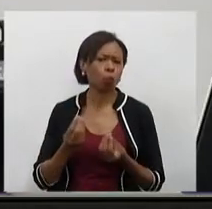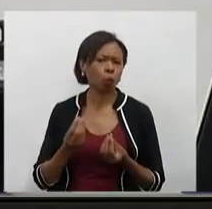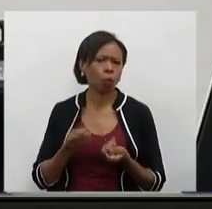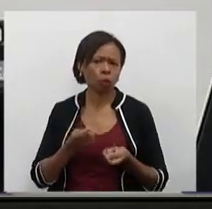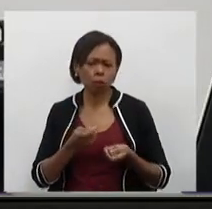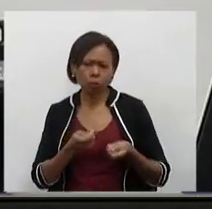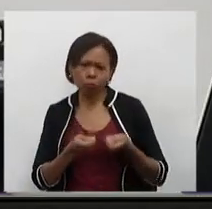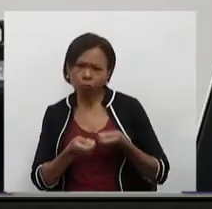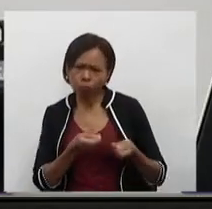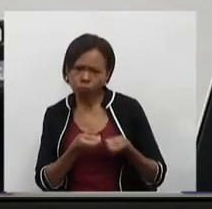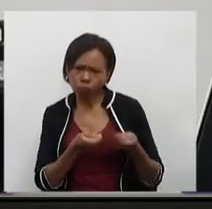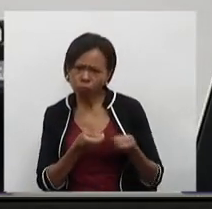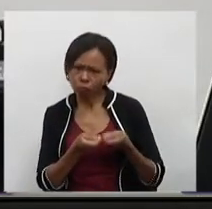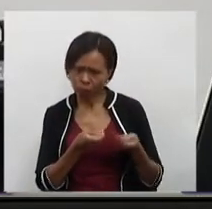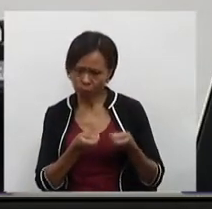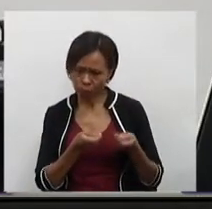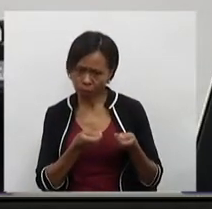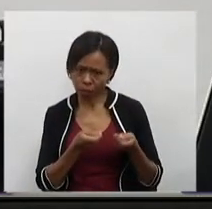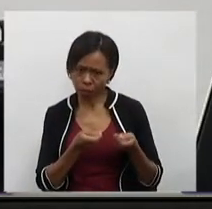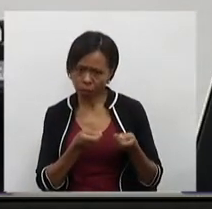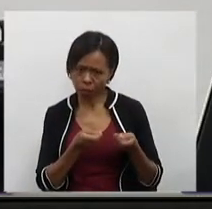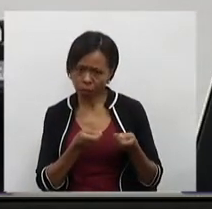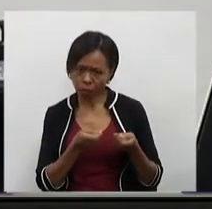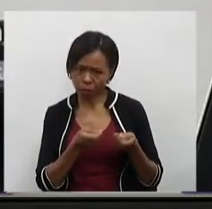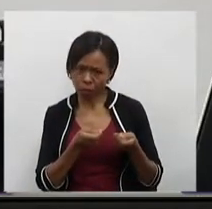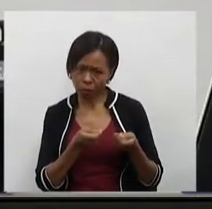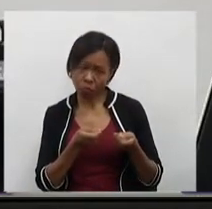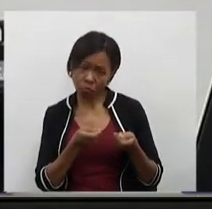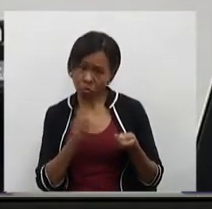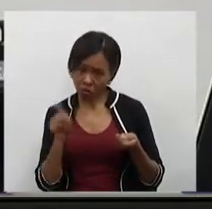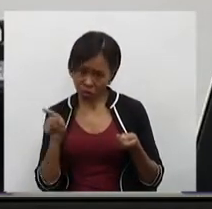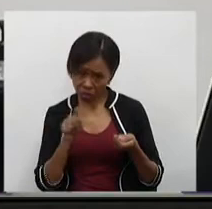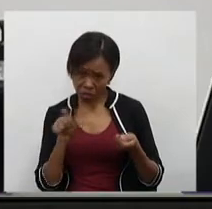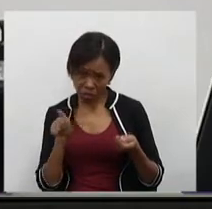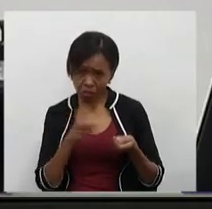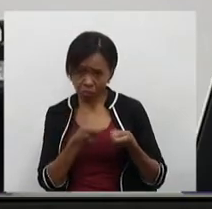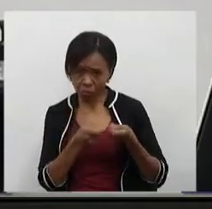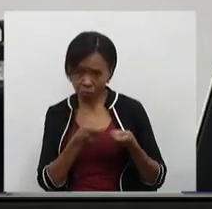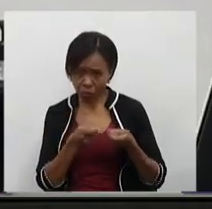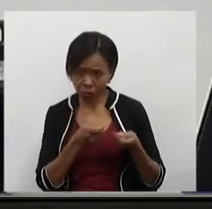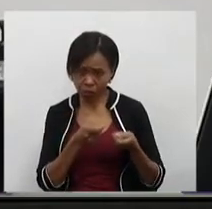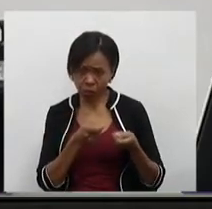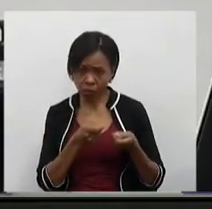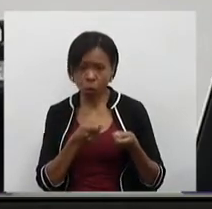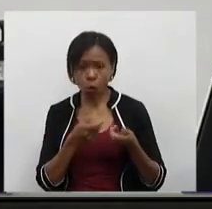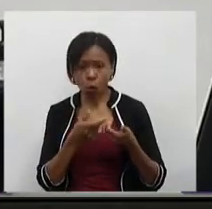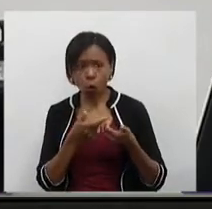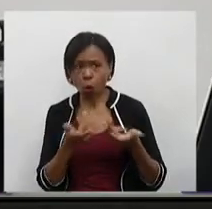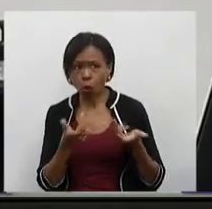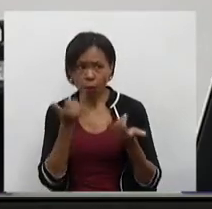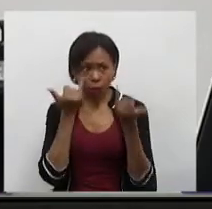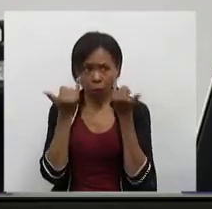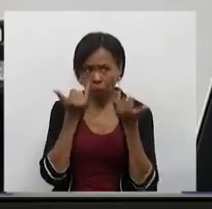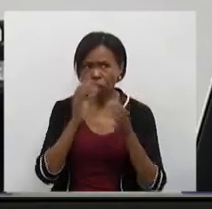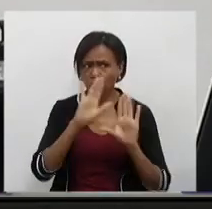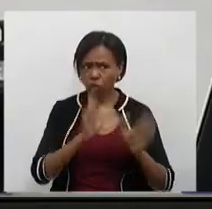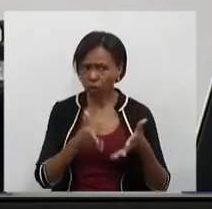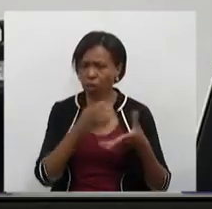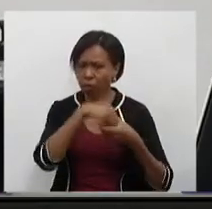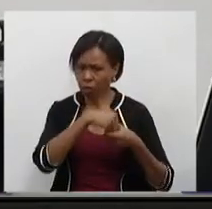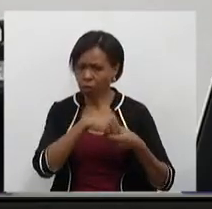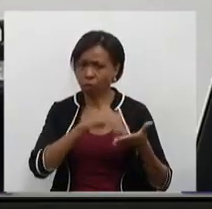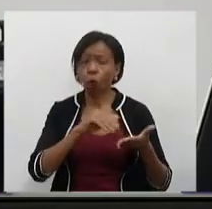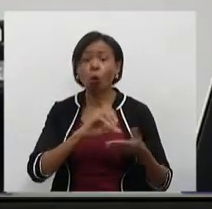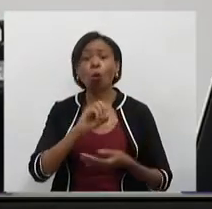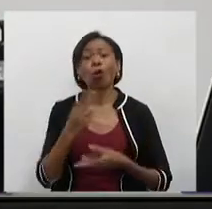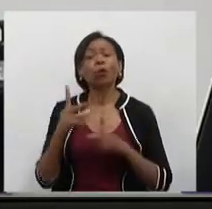monitoramento com essa prévia que vocês já têm aí, né, dentro da secretaria, ou vão fazer igual a CEMIG? Ontem eu estive com o diretor